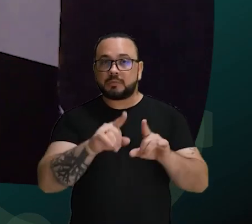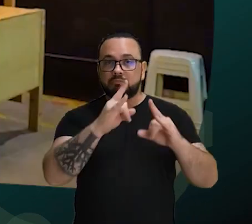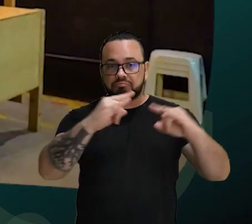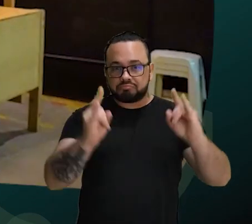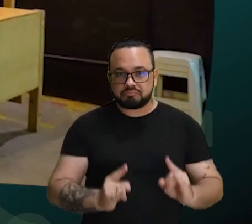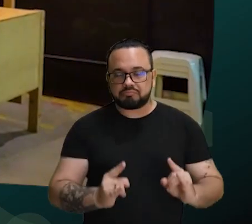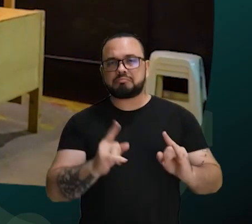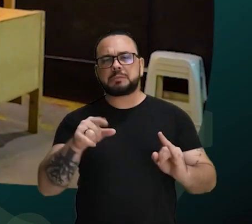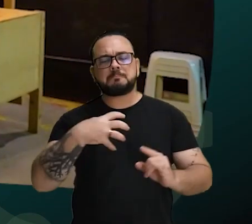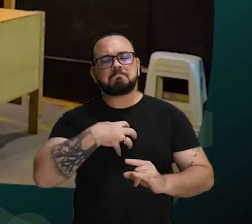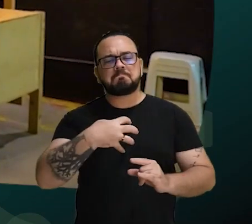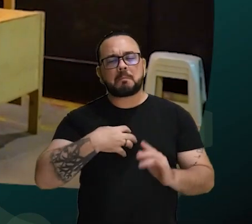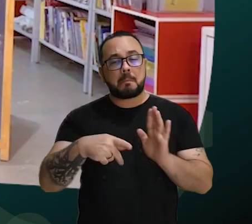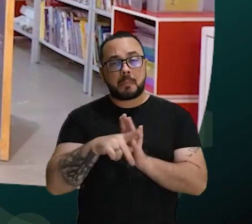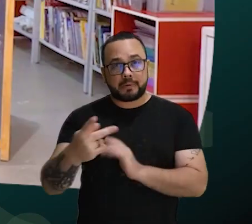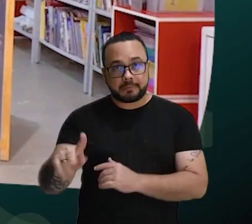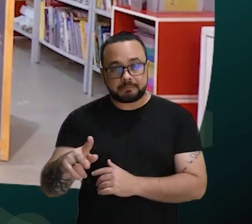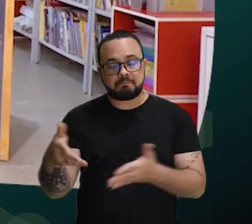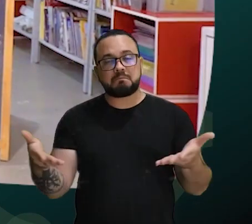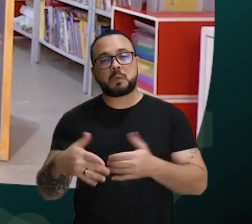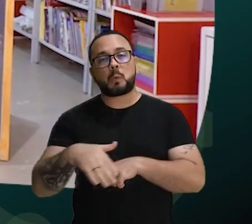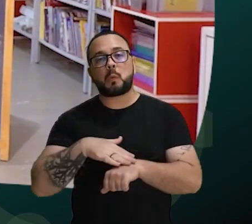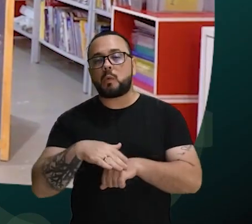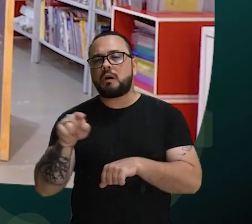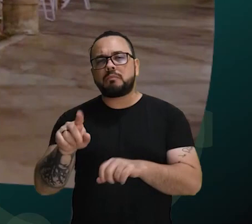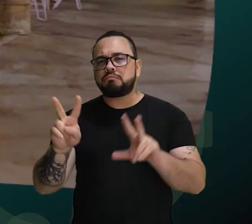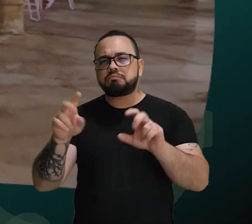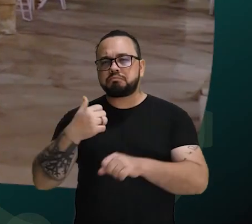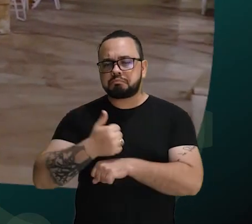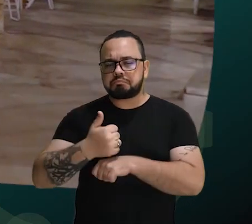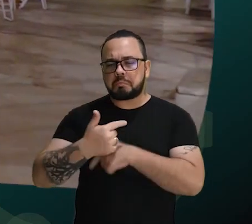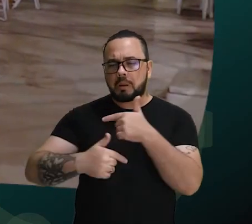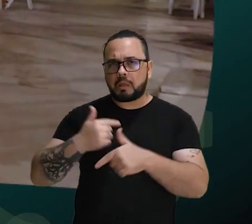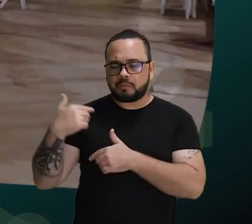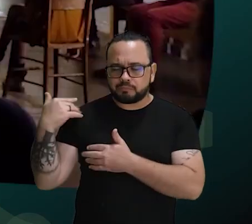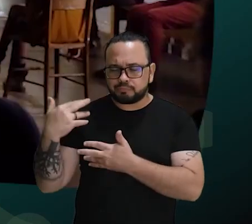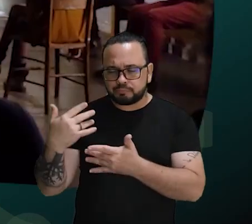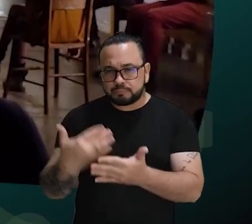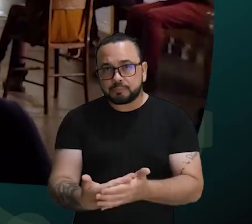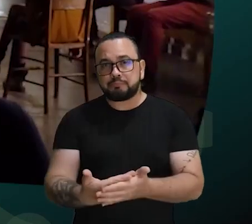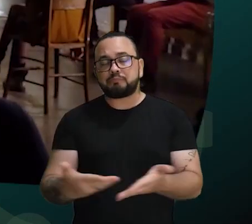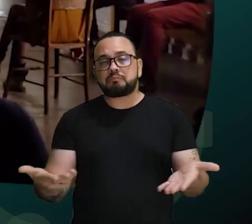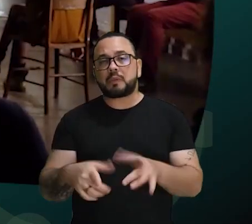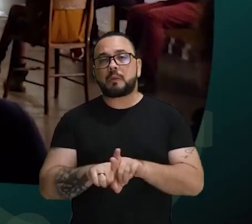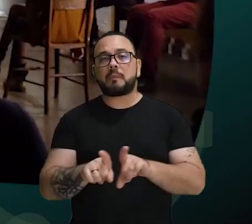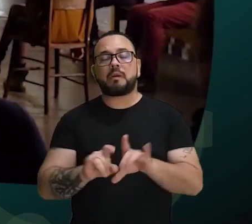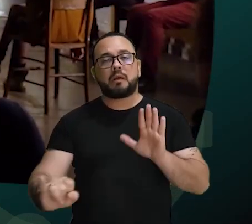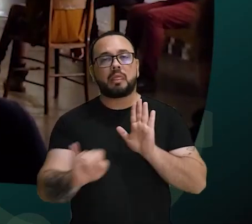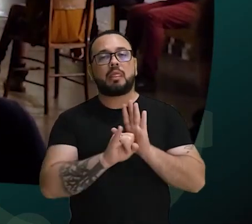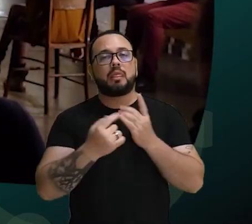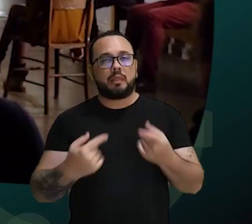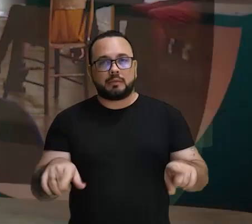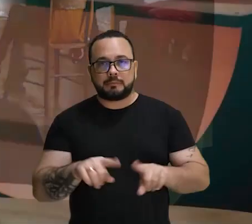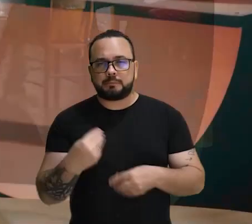um estilo que é só dela. E hoje a gente vai falar sobre a sua trajetória, falar sobre o seu processo de identidade